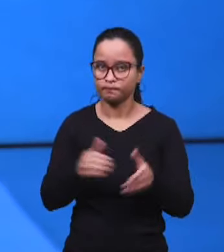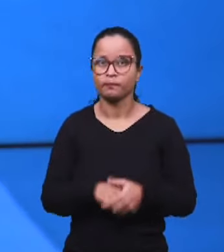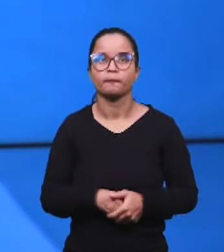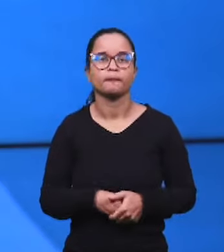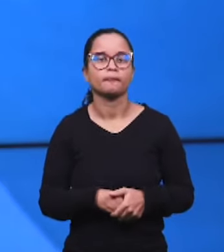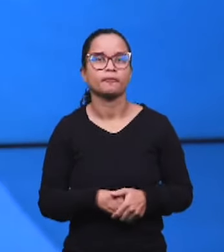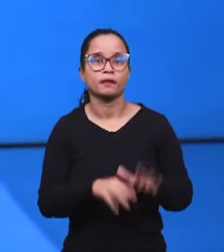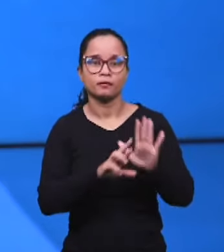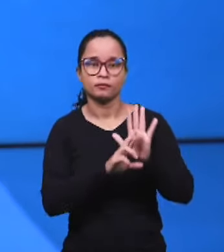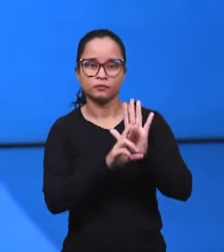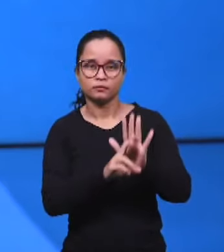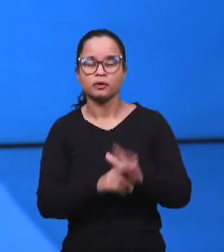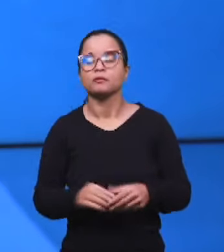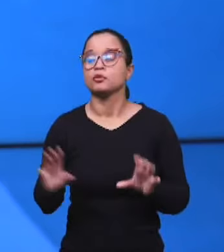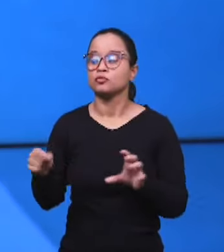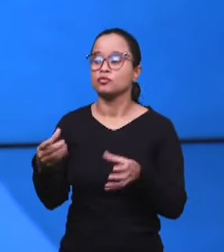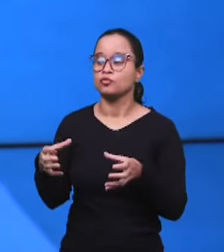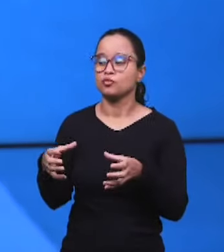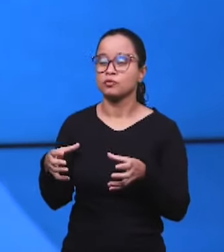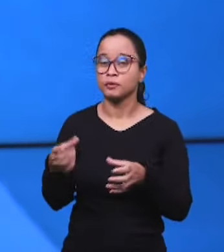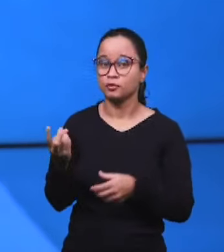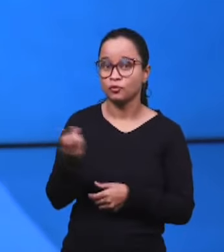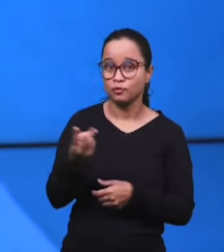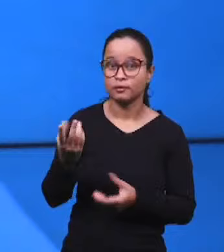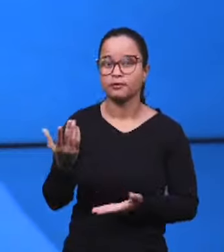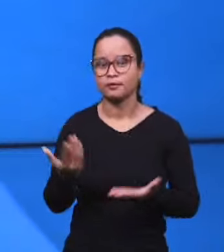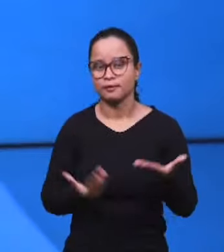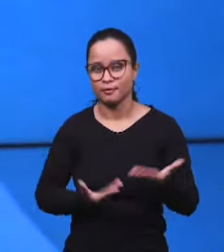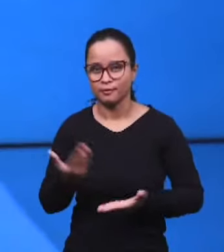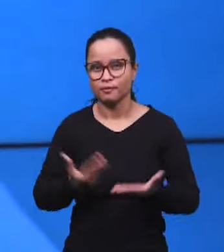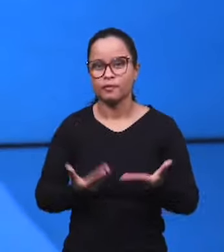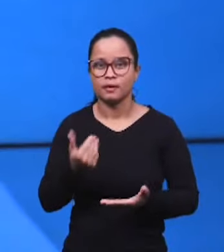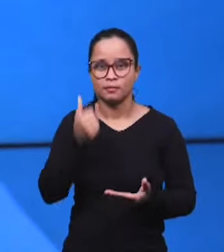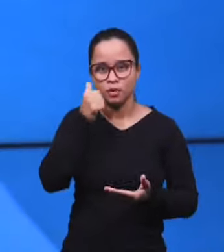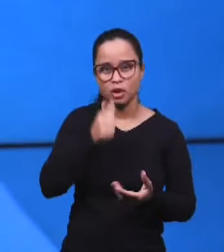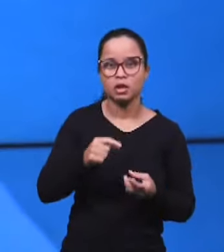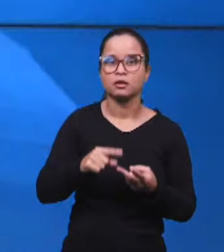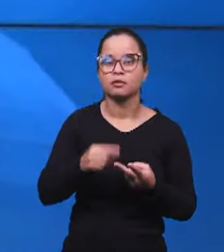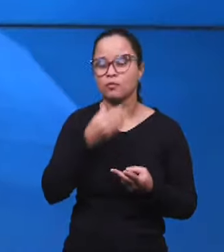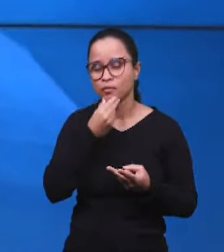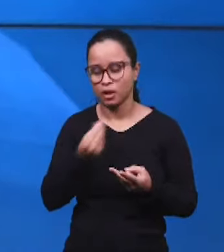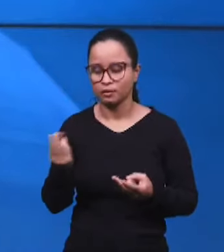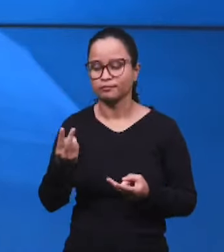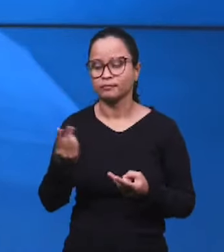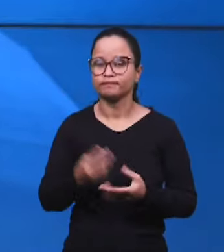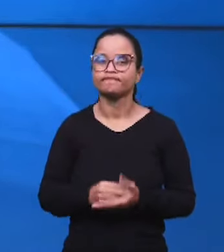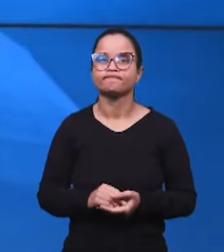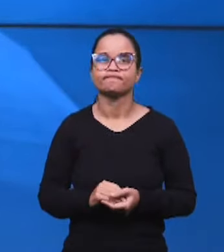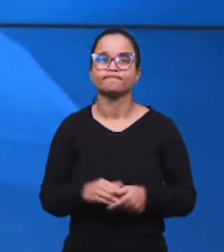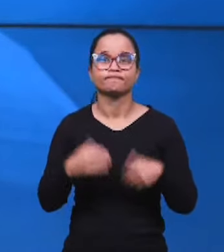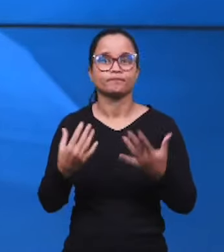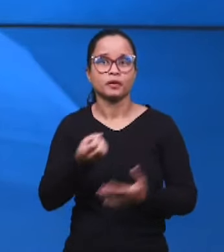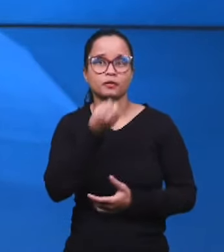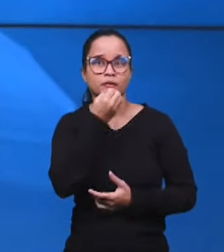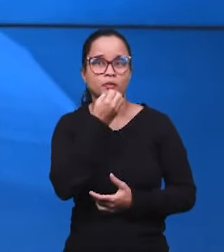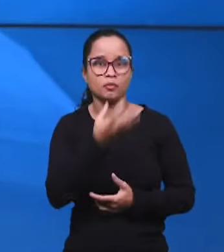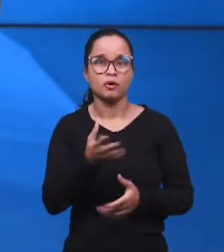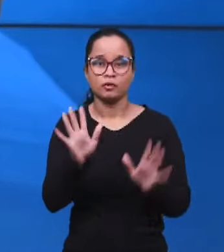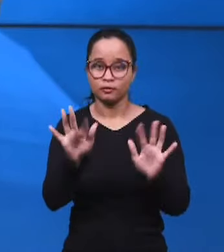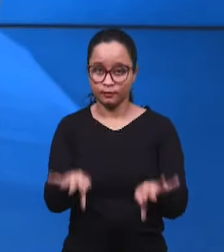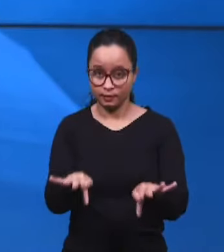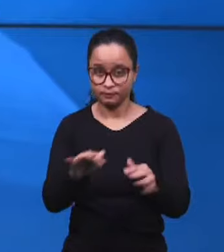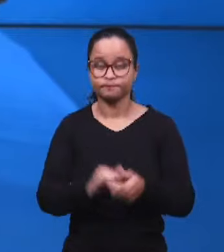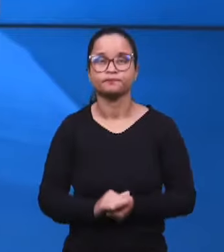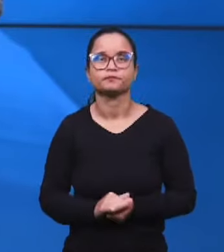representado aqui pelos nossos dois irmãos, né? Pela Ana Beatriz e pelo Vitor Gabriel. Muito bem, vamos agora à parte final